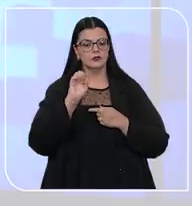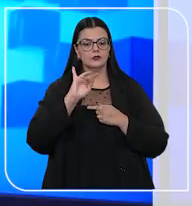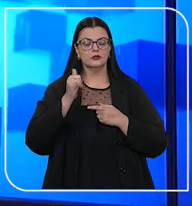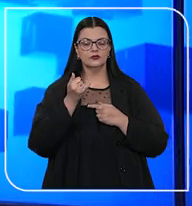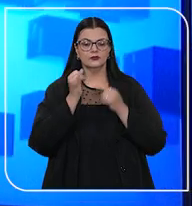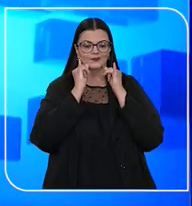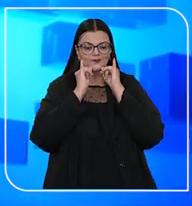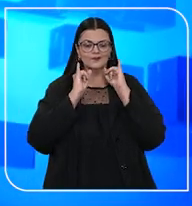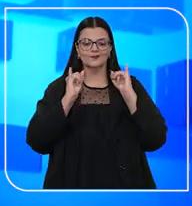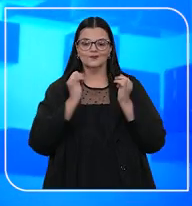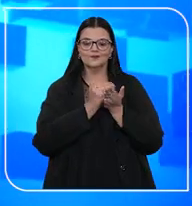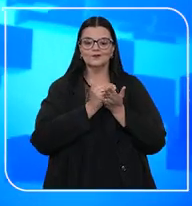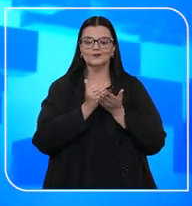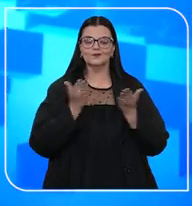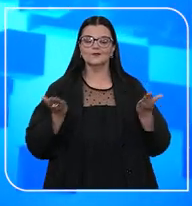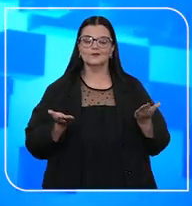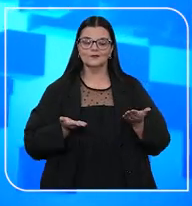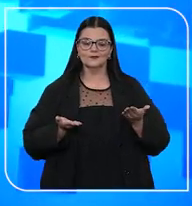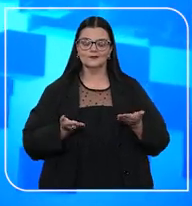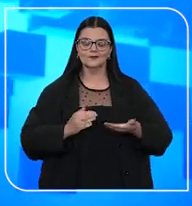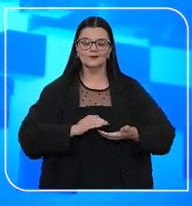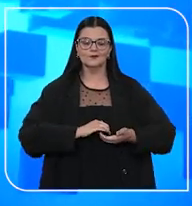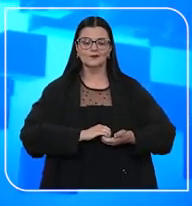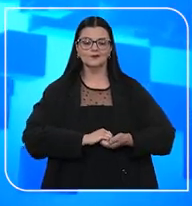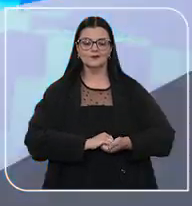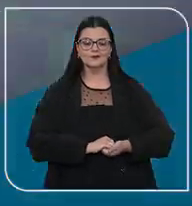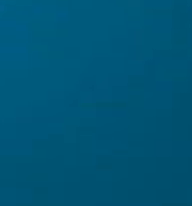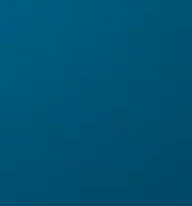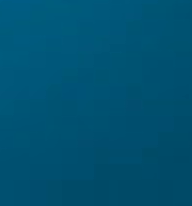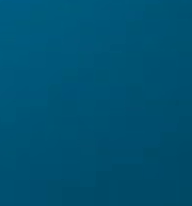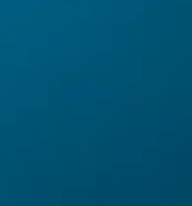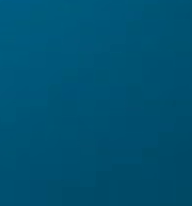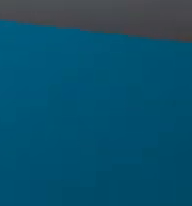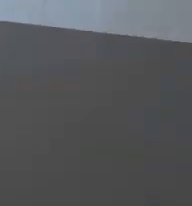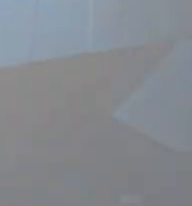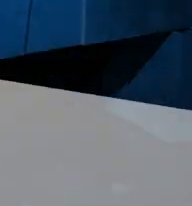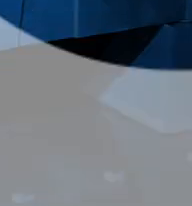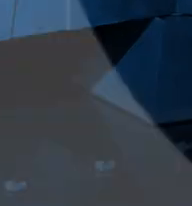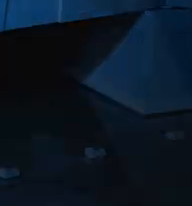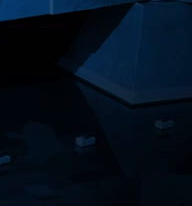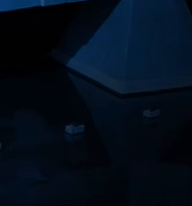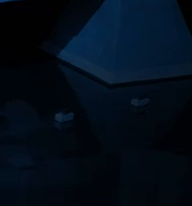O STJ Notícias começa agora.